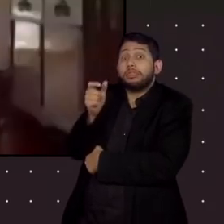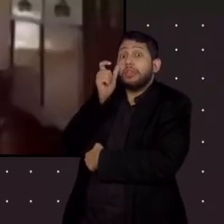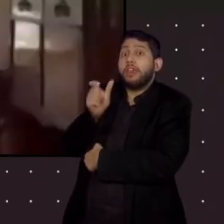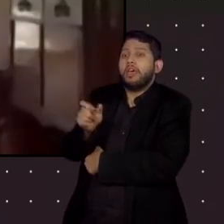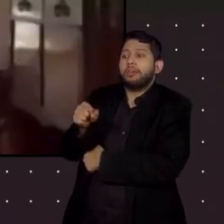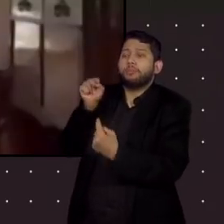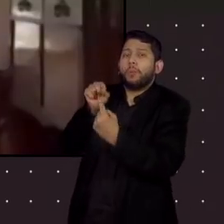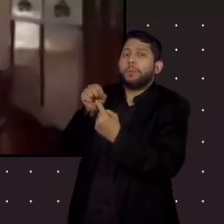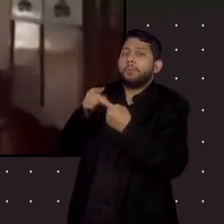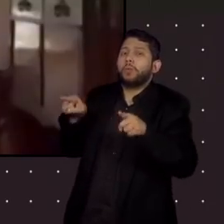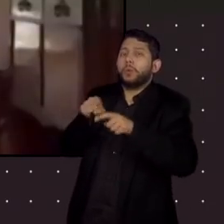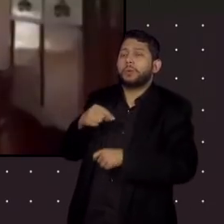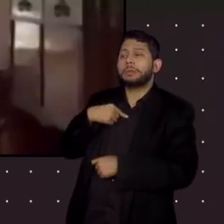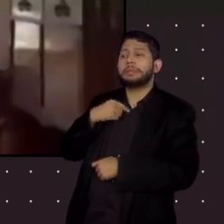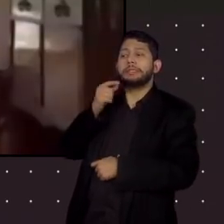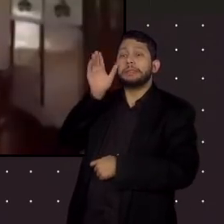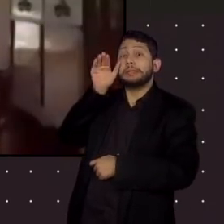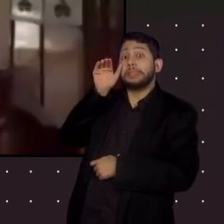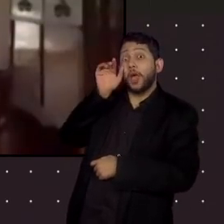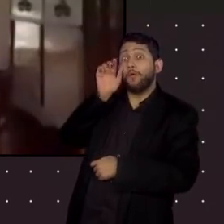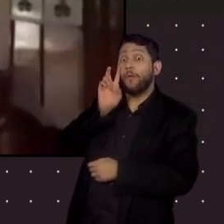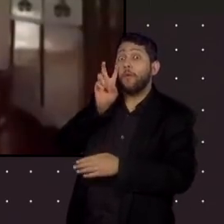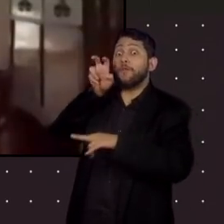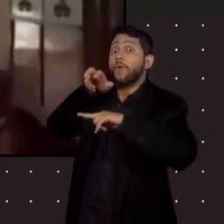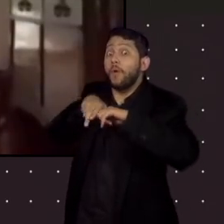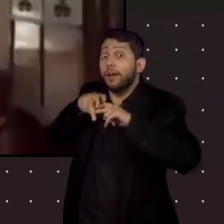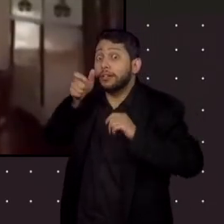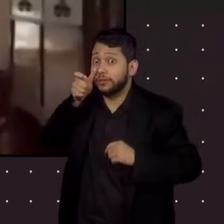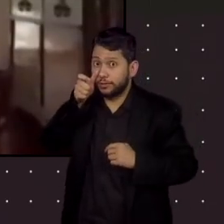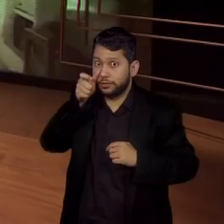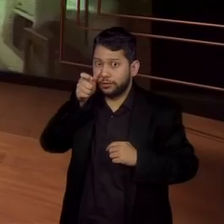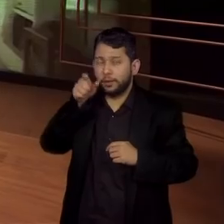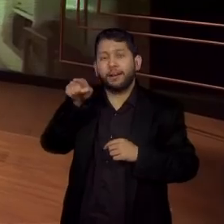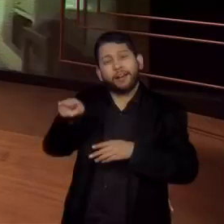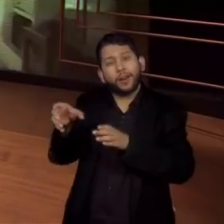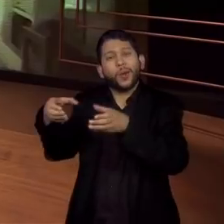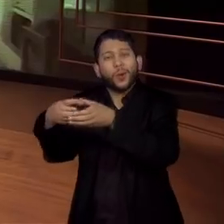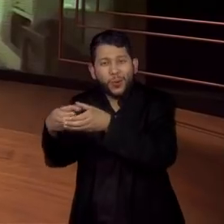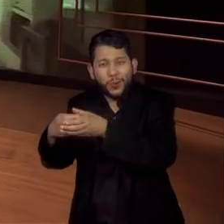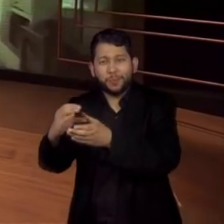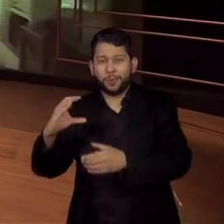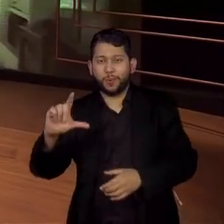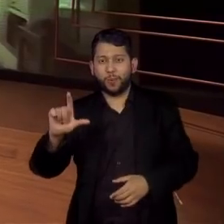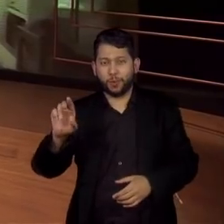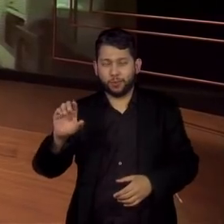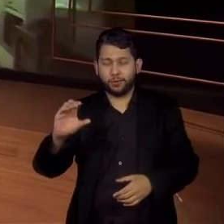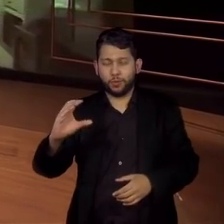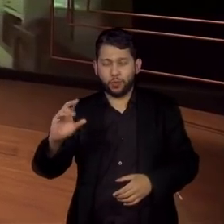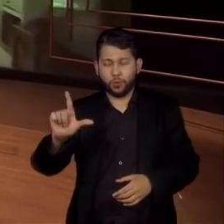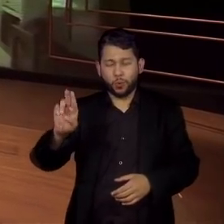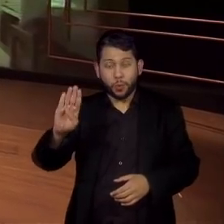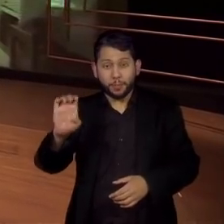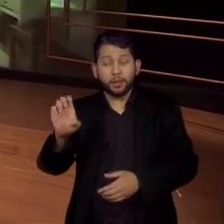música e tal, então eu fui assistir. O clube estava começando ainda não estava assim,